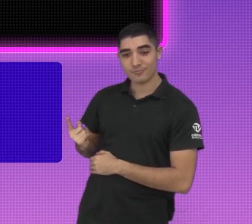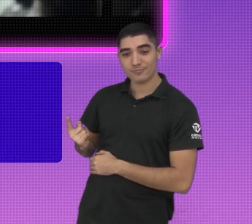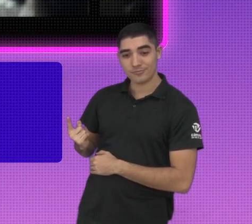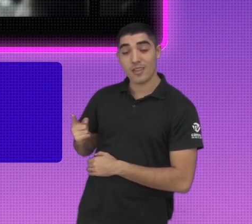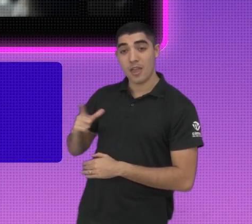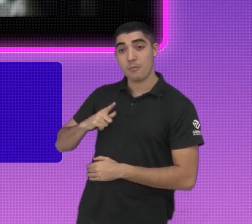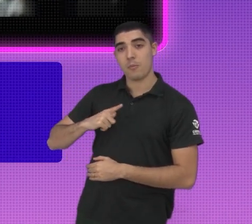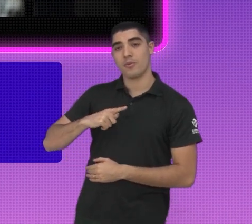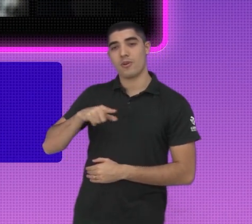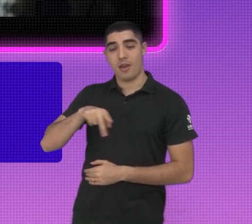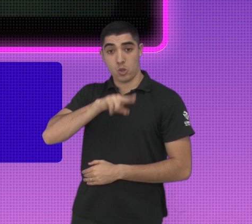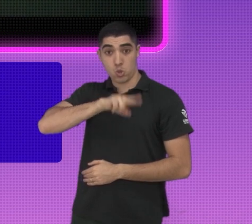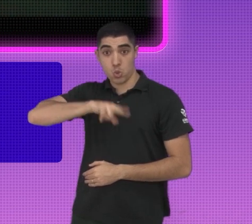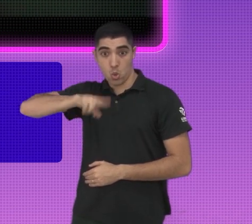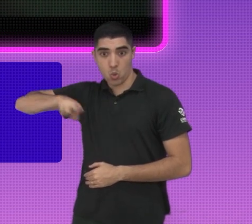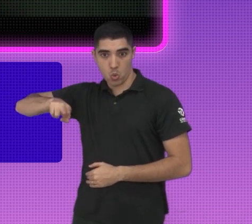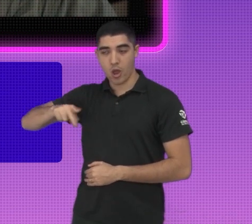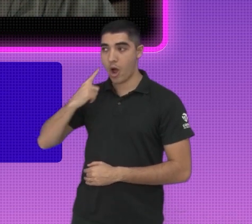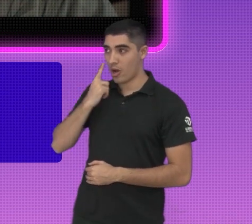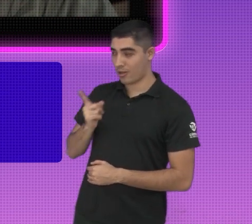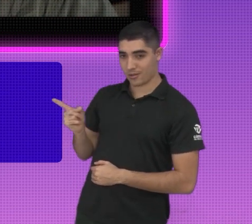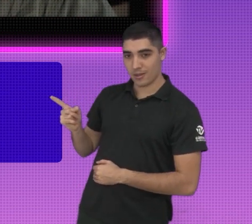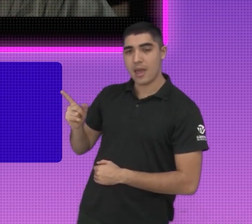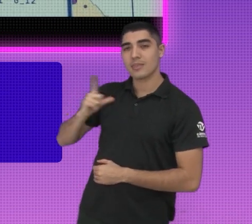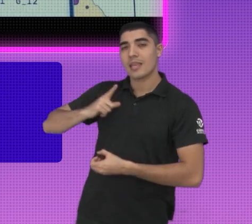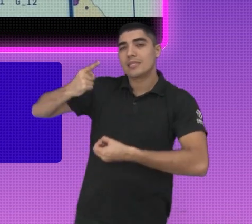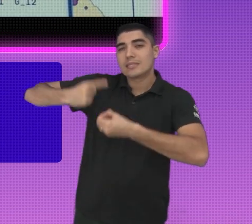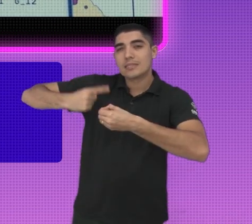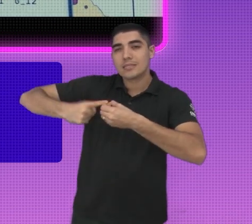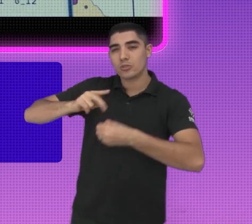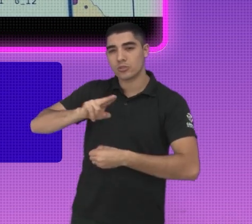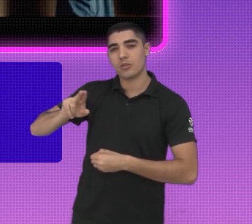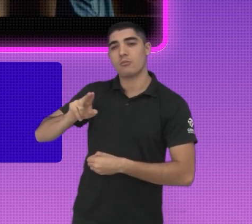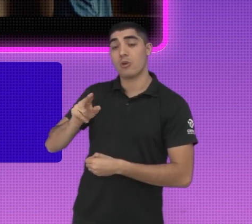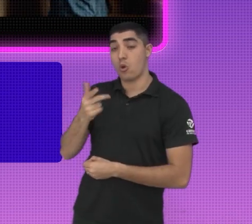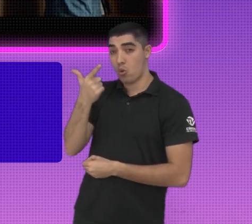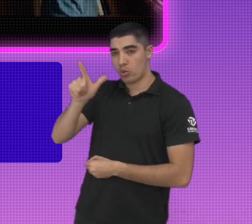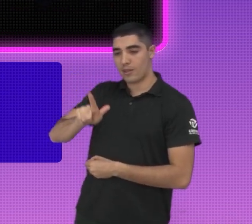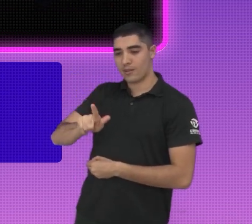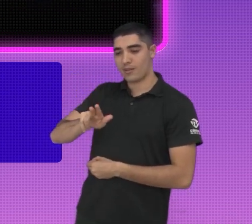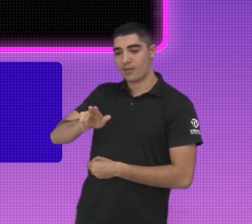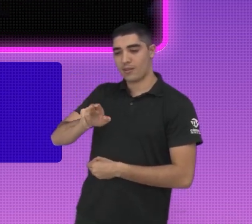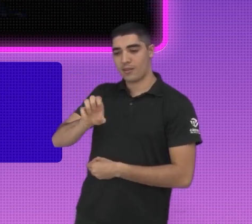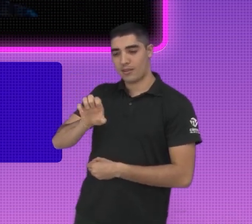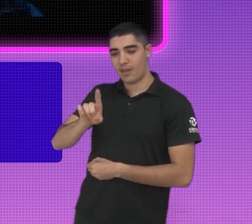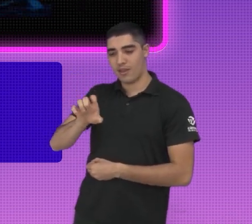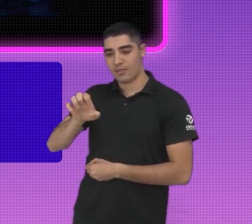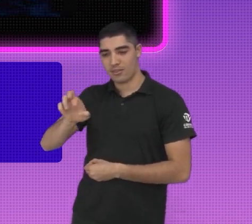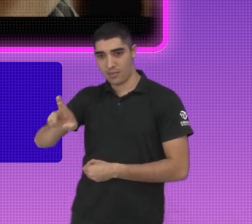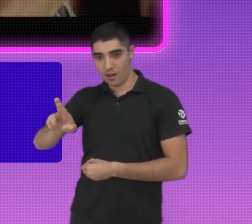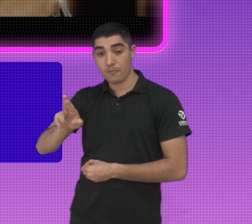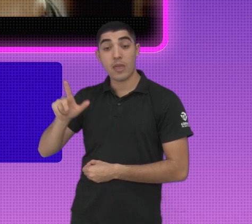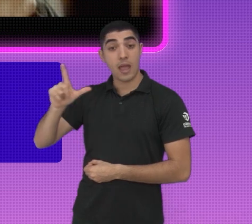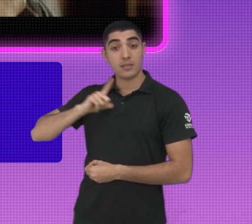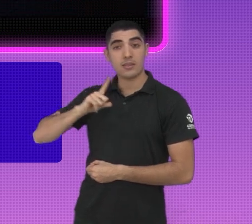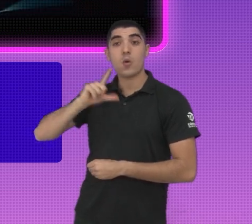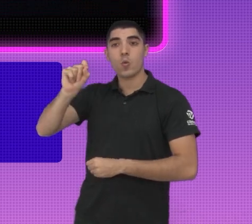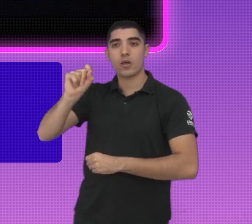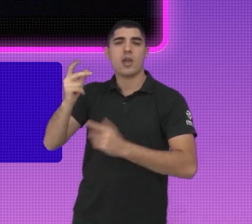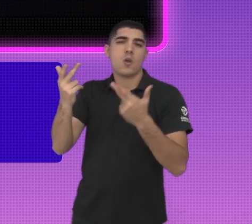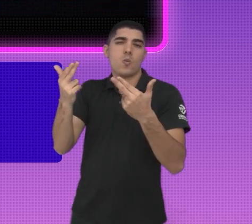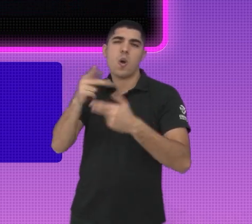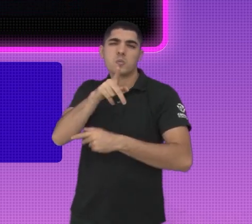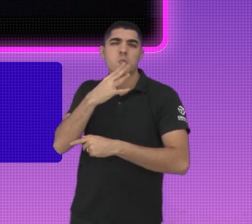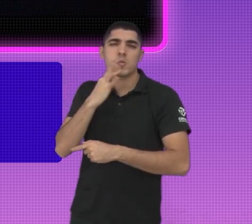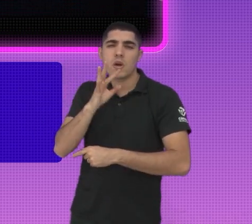ele trata, na Noruega a gente tem uma cidadezinha de interior que chama Gerger, e aí lá tem um